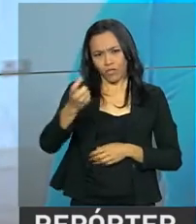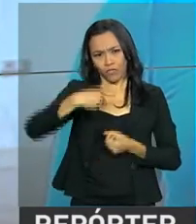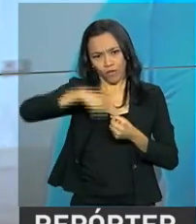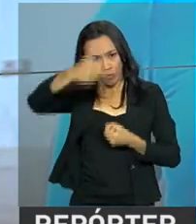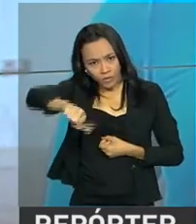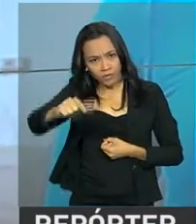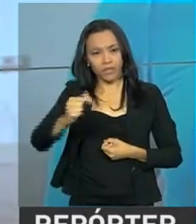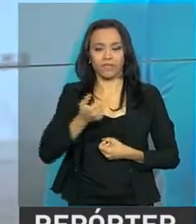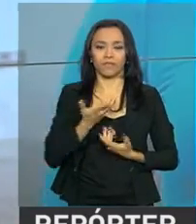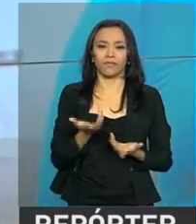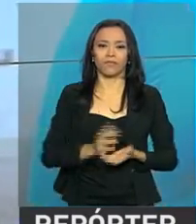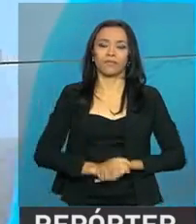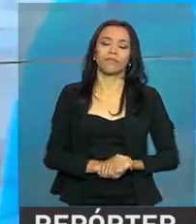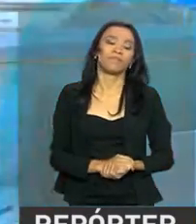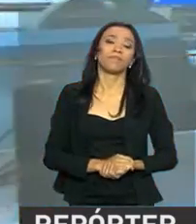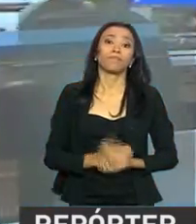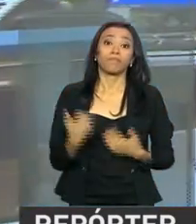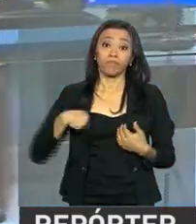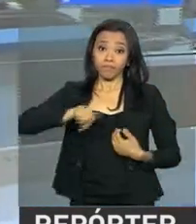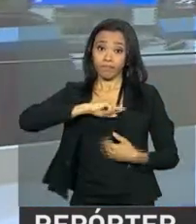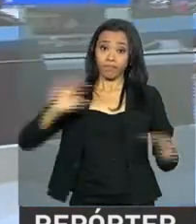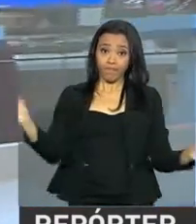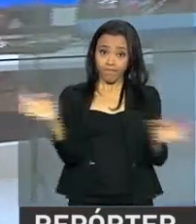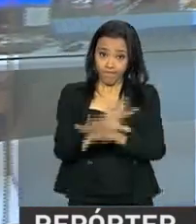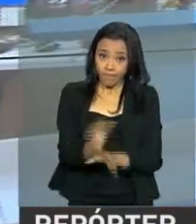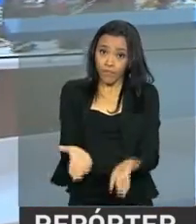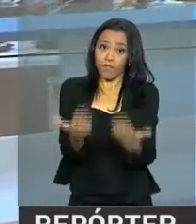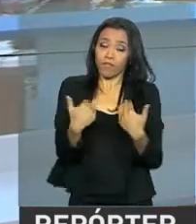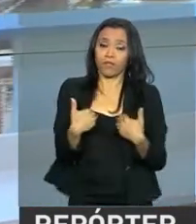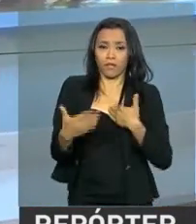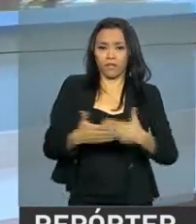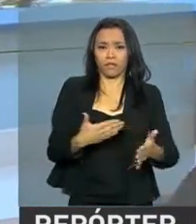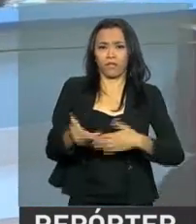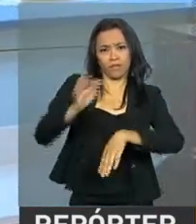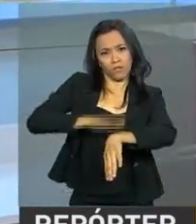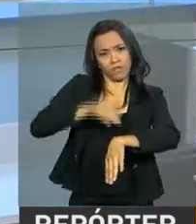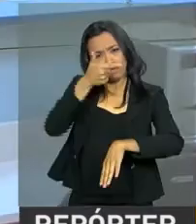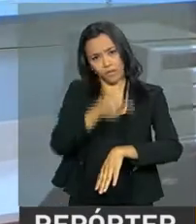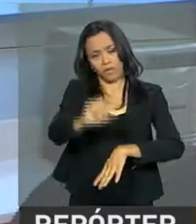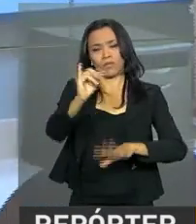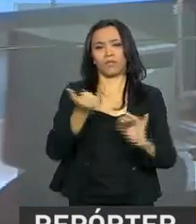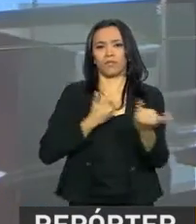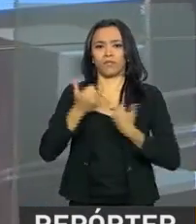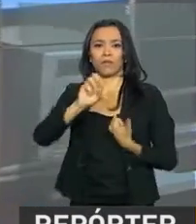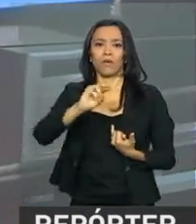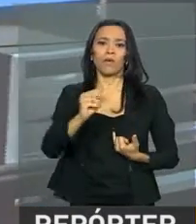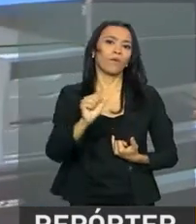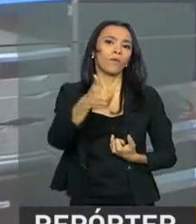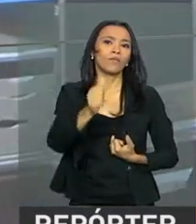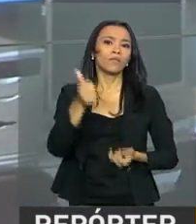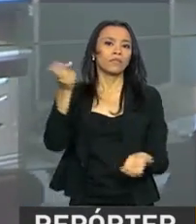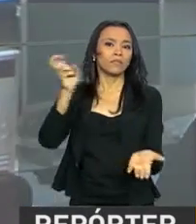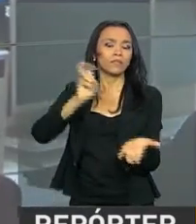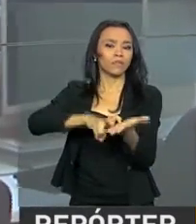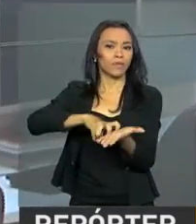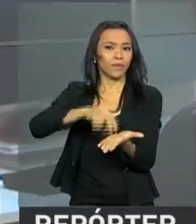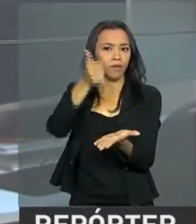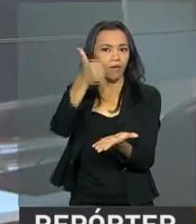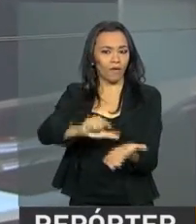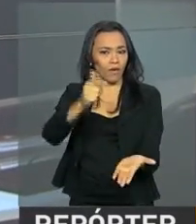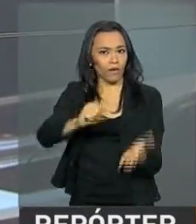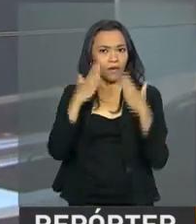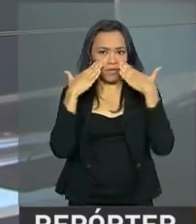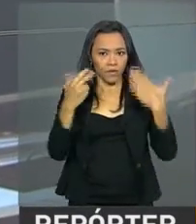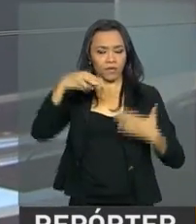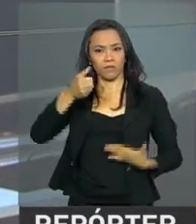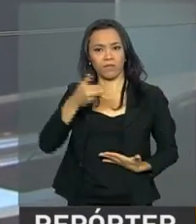outras informações. E nós ficamos por aqui, podemos voltar a qualquer momento com outras informações ou às 11 da manhã, na próxima